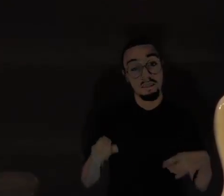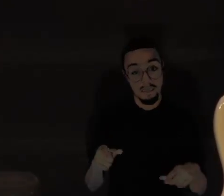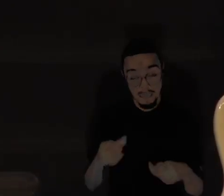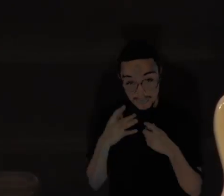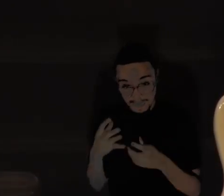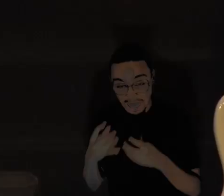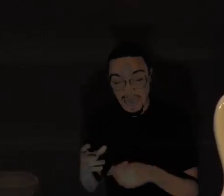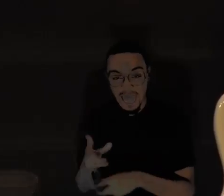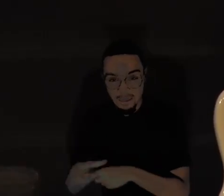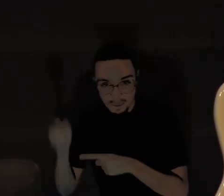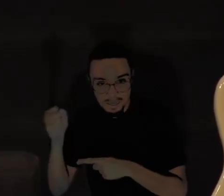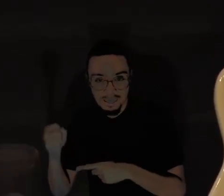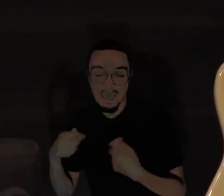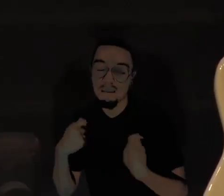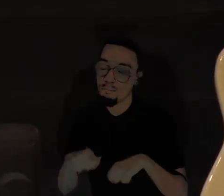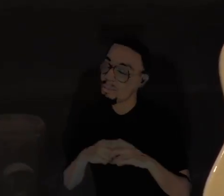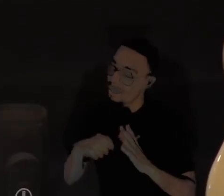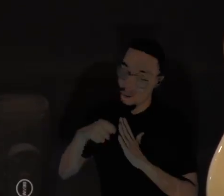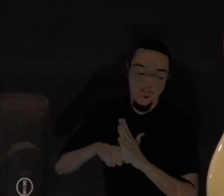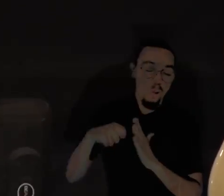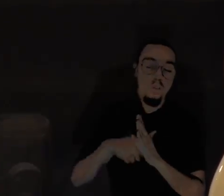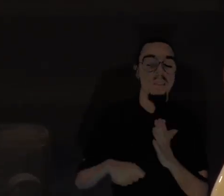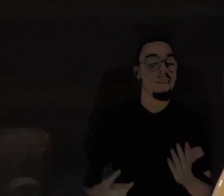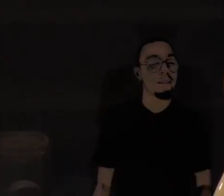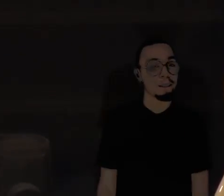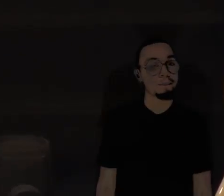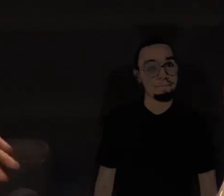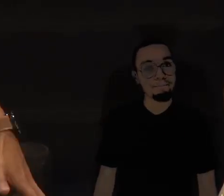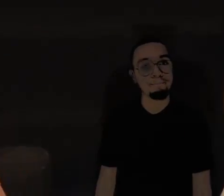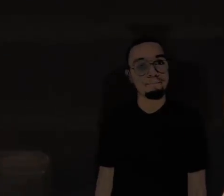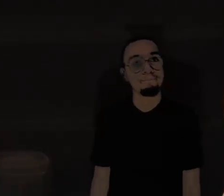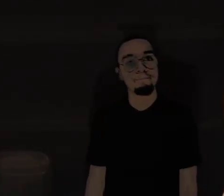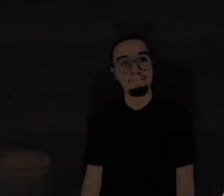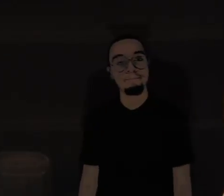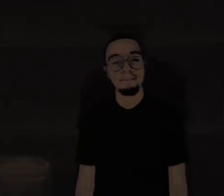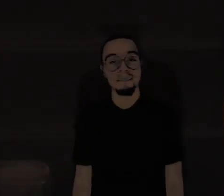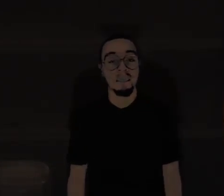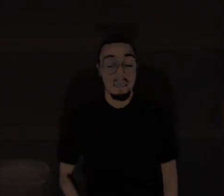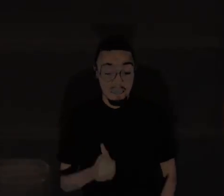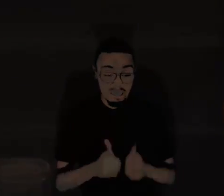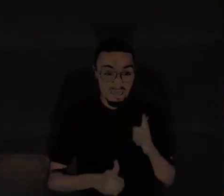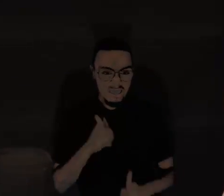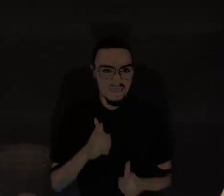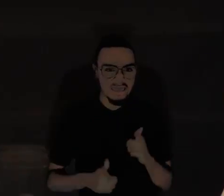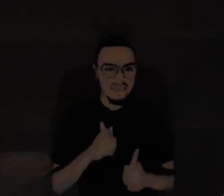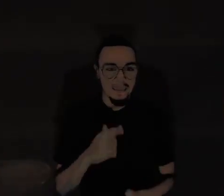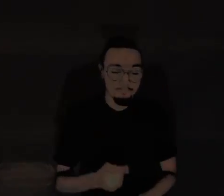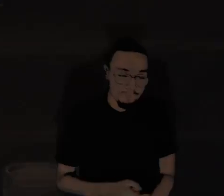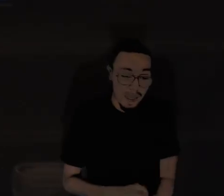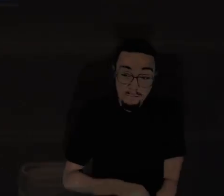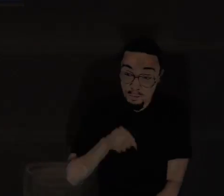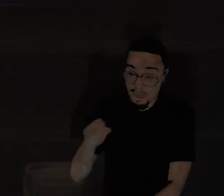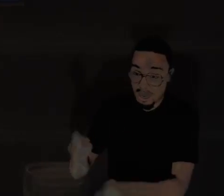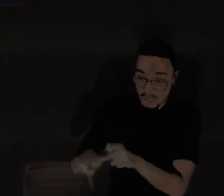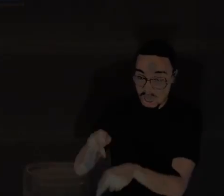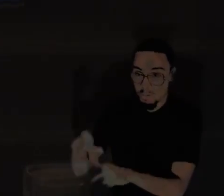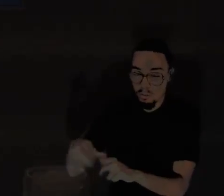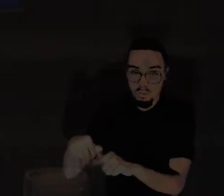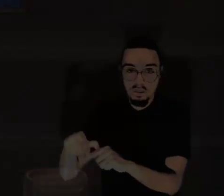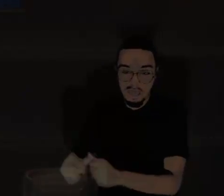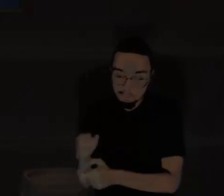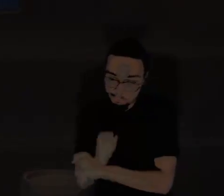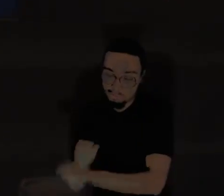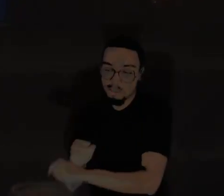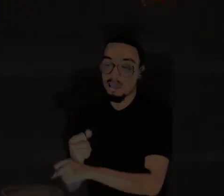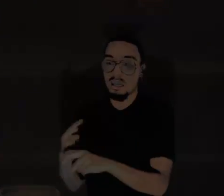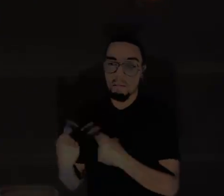queria harmonizar: eu vou trabalhar, eu tenho uma indignação, mas eu vou malhar trigo no lagar, para ver se a minha vida tem mais paz, para ver se a minha vida,